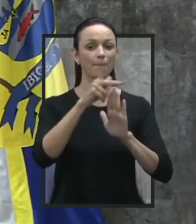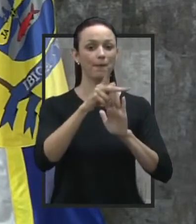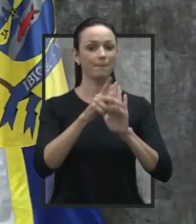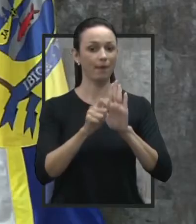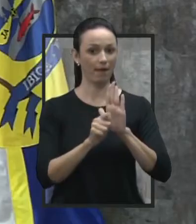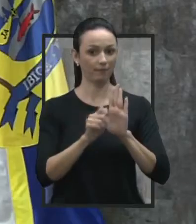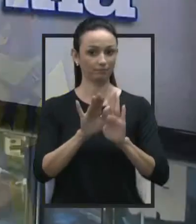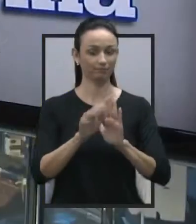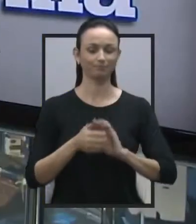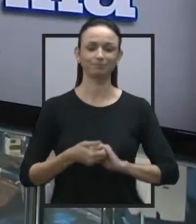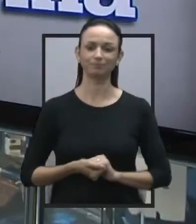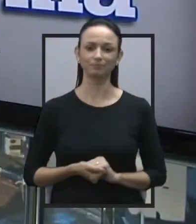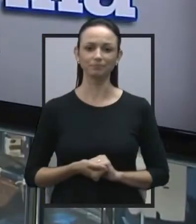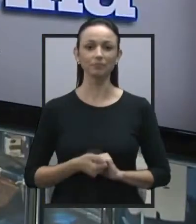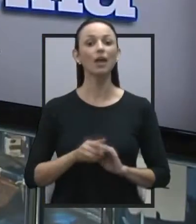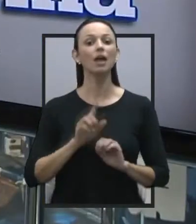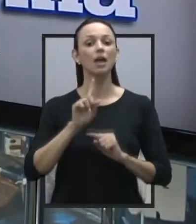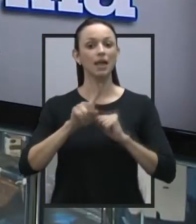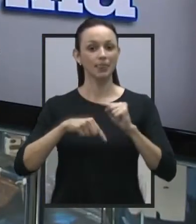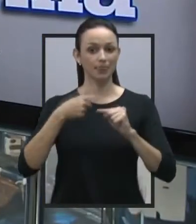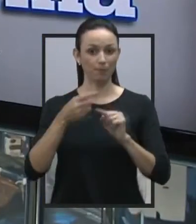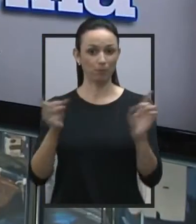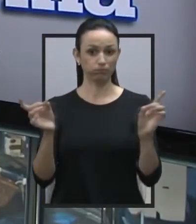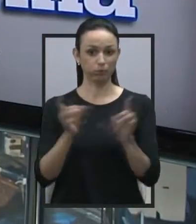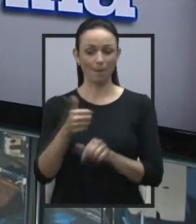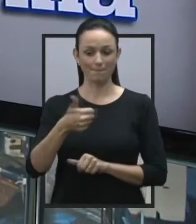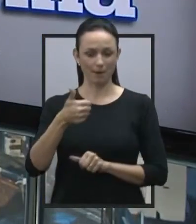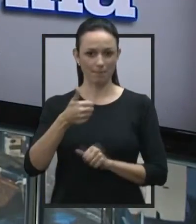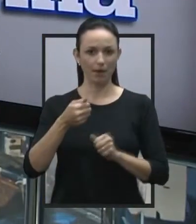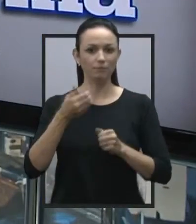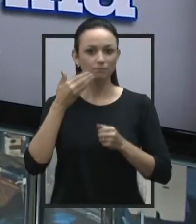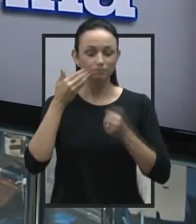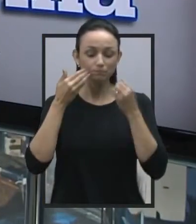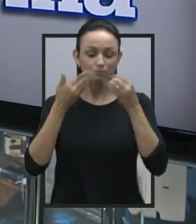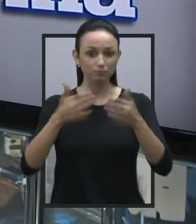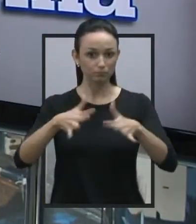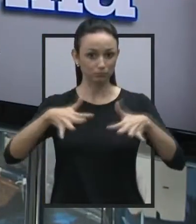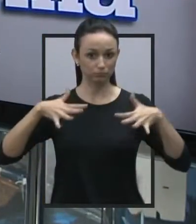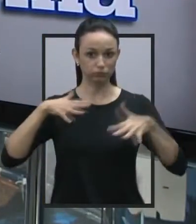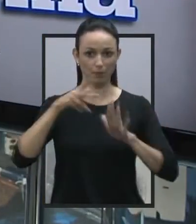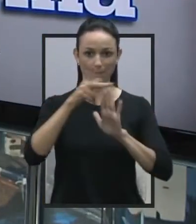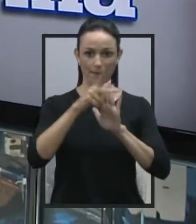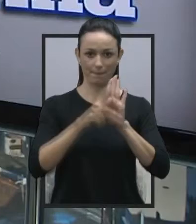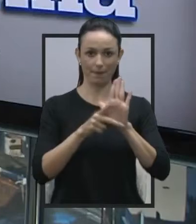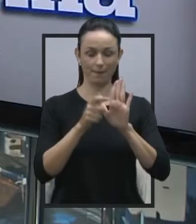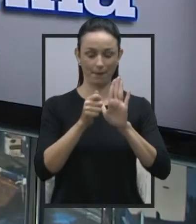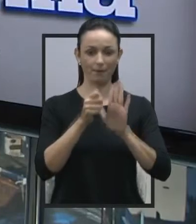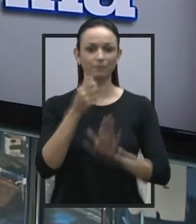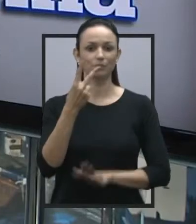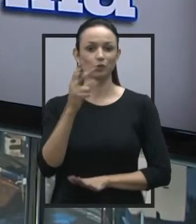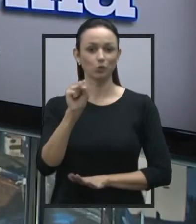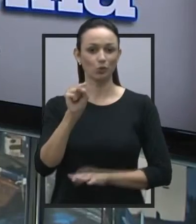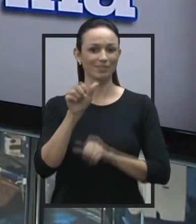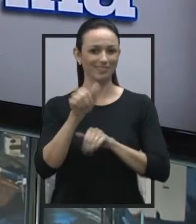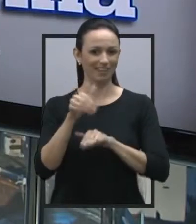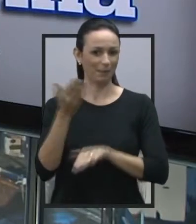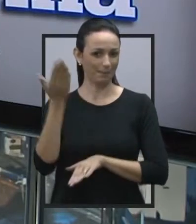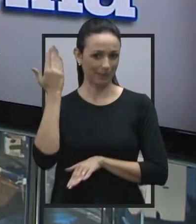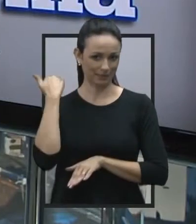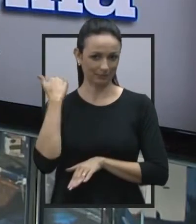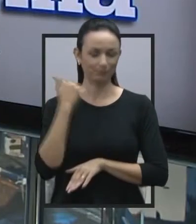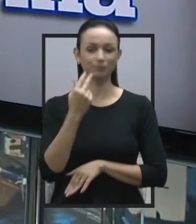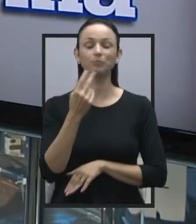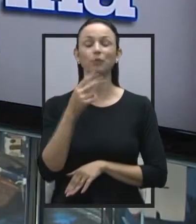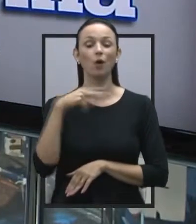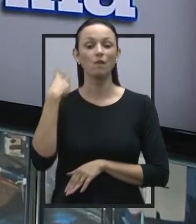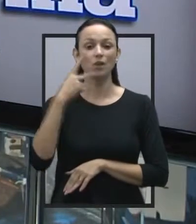plurianual, por exemplo. Após a realização da primeira audiência pública sobre o PPA, no dia 28 de setembro, os vereadores tiveram